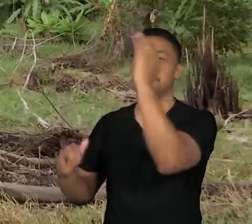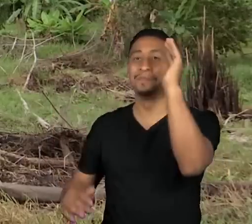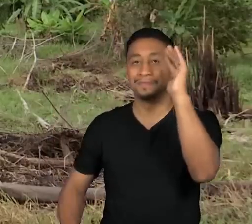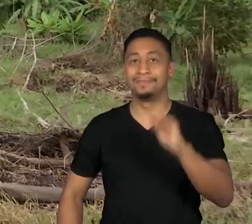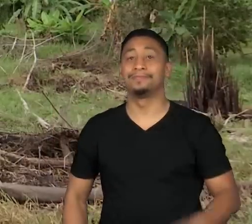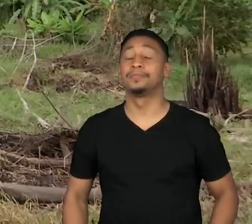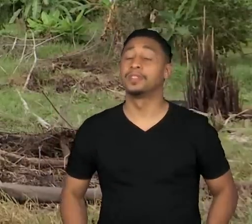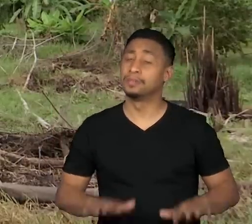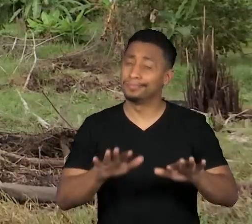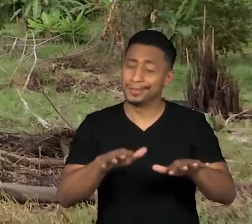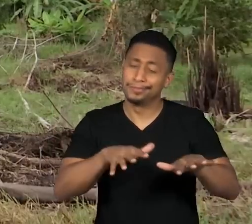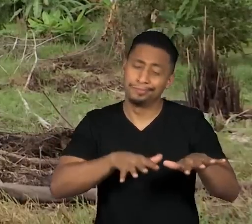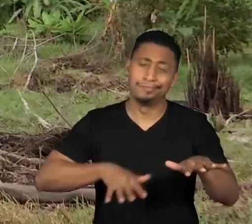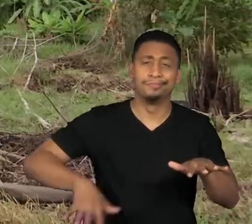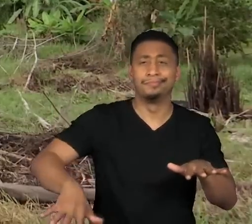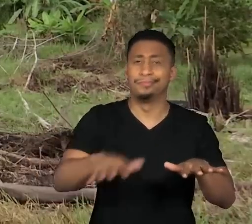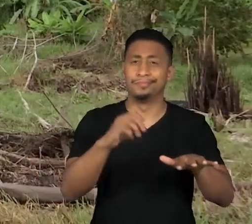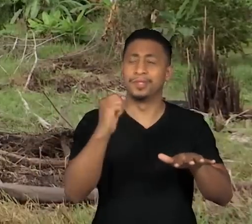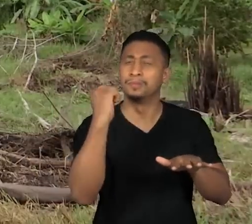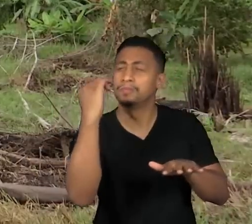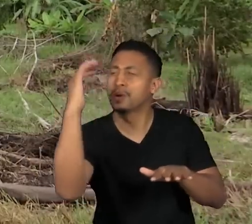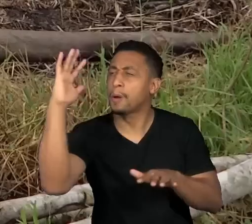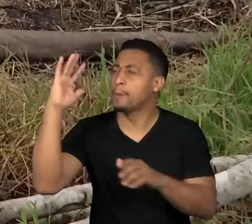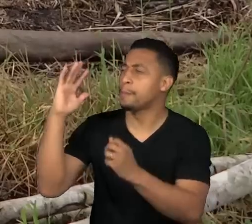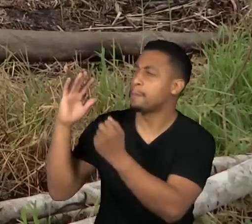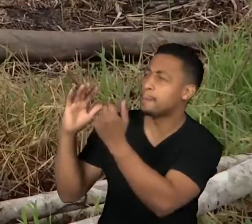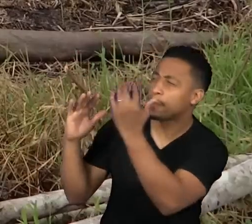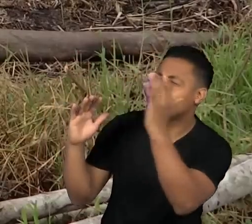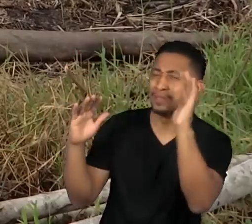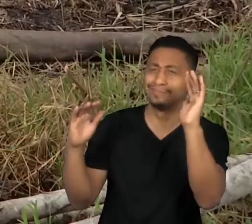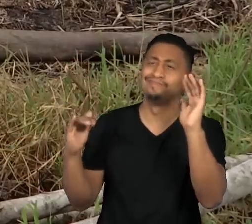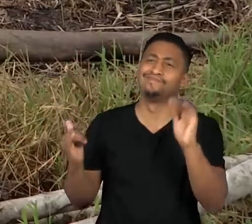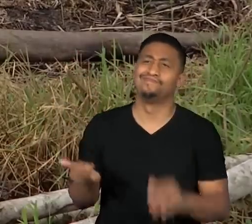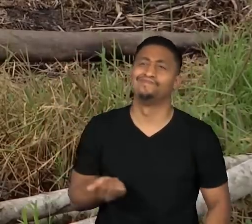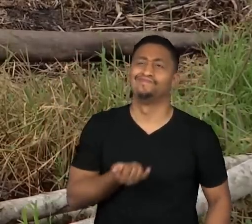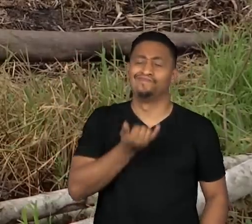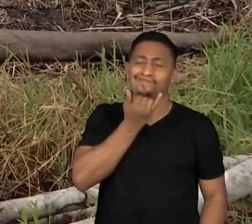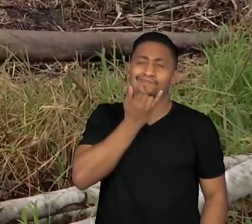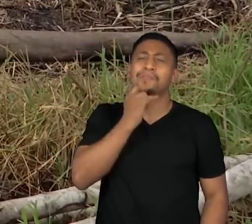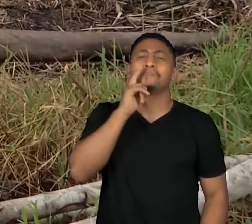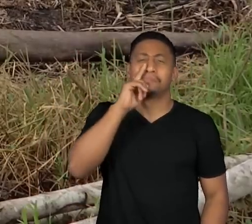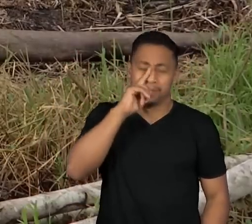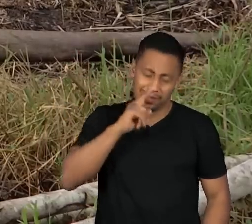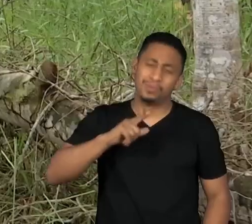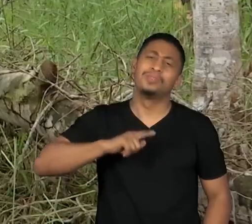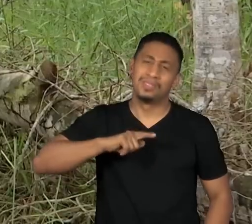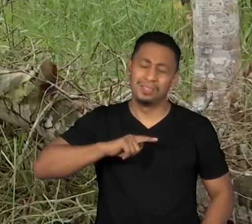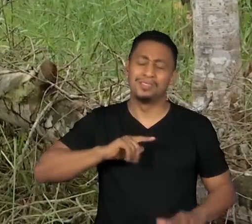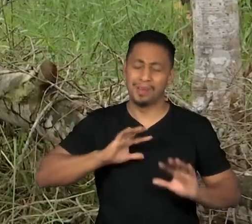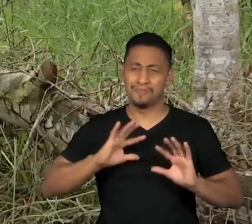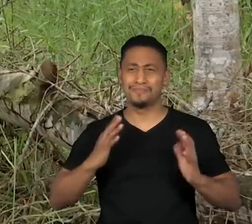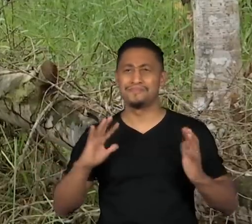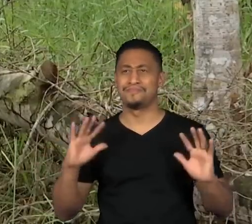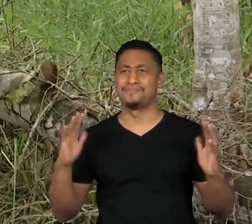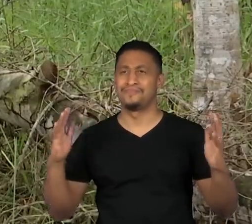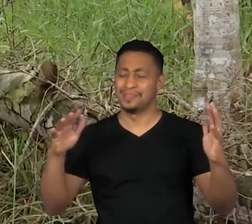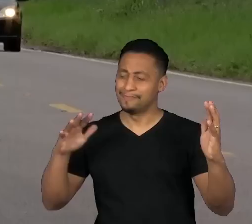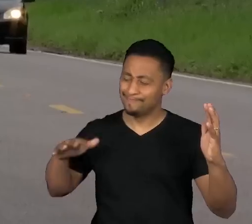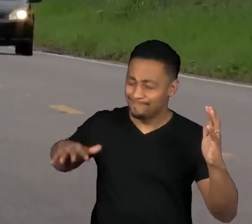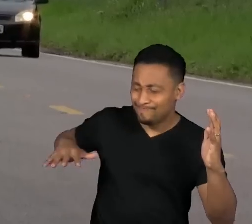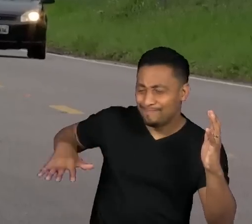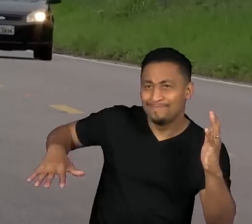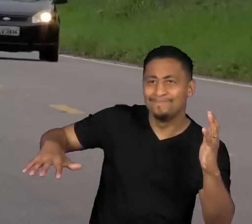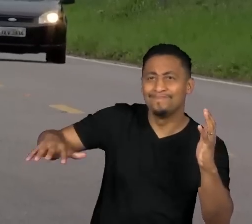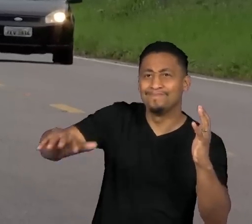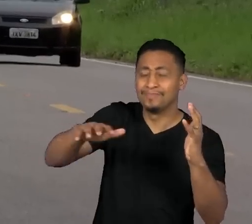Mas o território sombreado pela mata não está livre da penumbra de ameaças em todos os lados, dos madeireiros ilegais